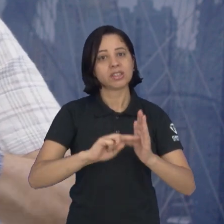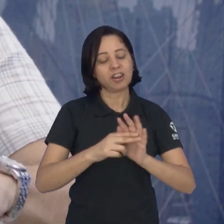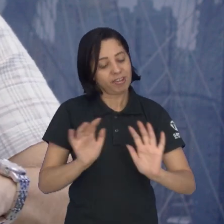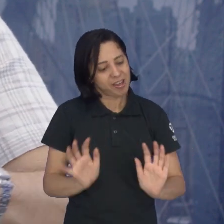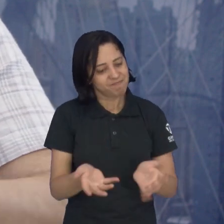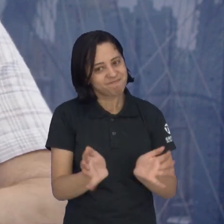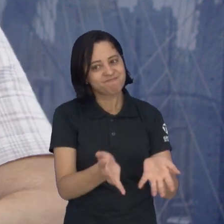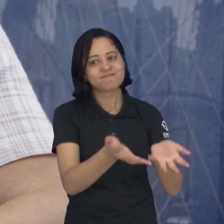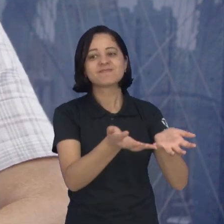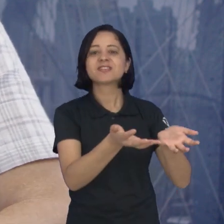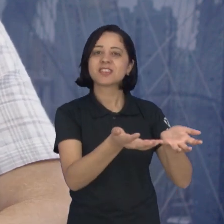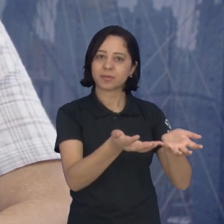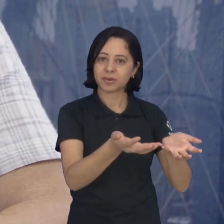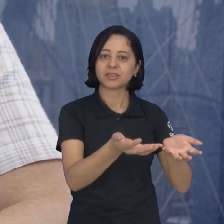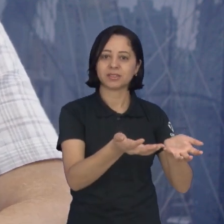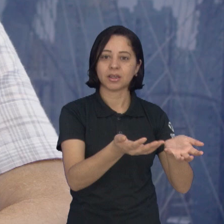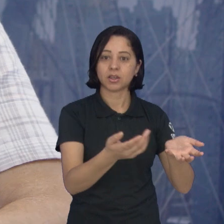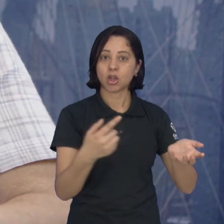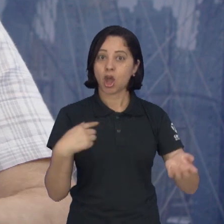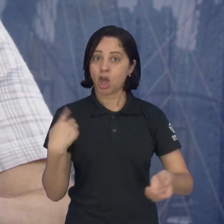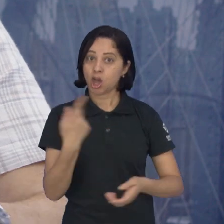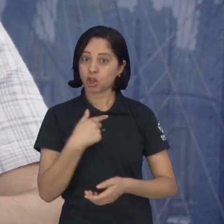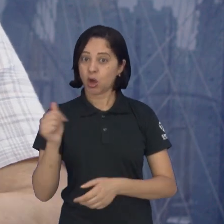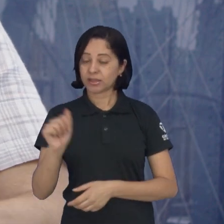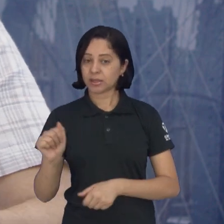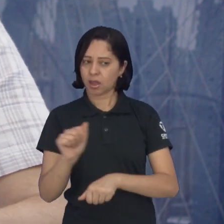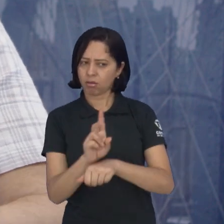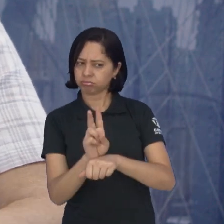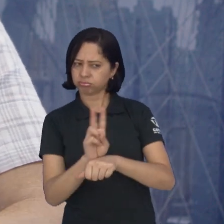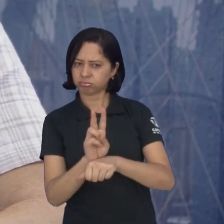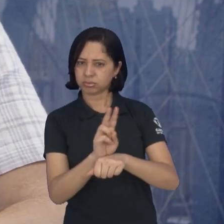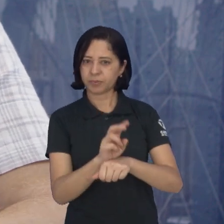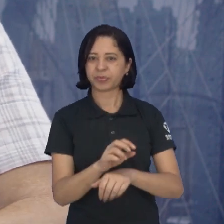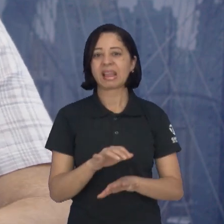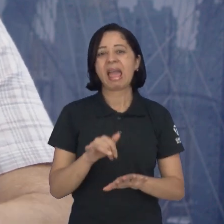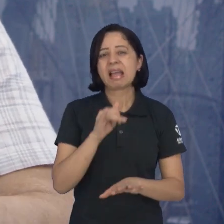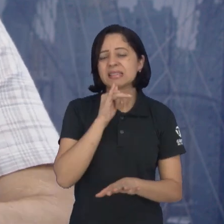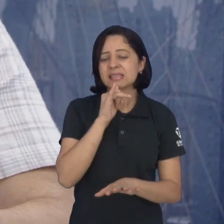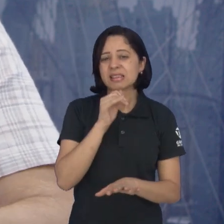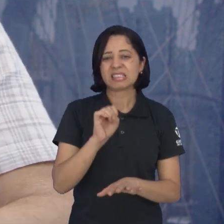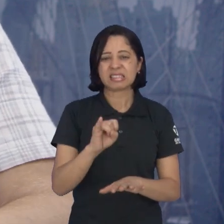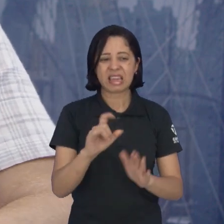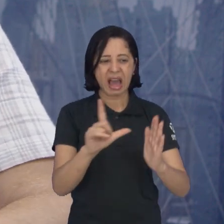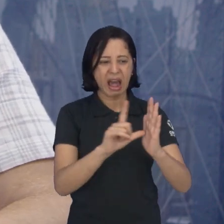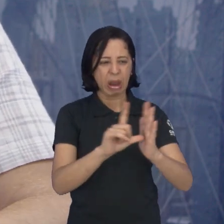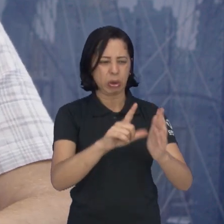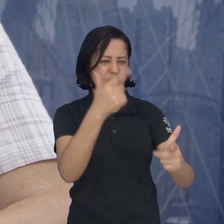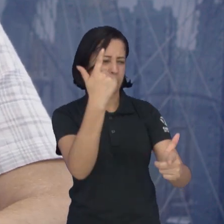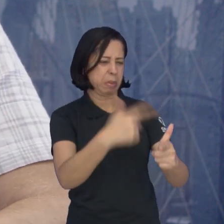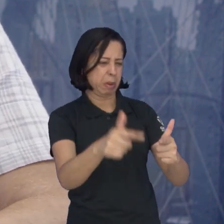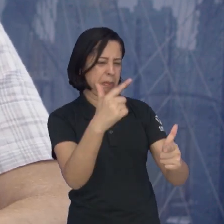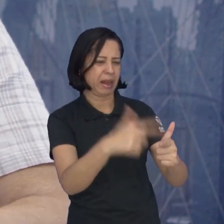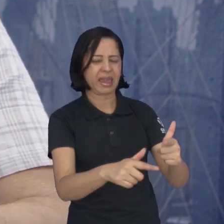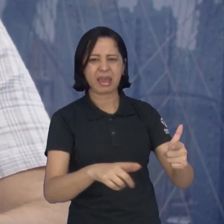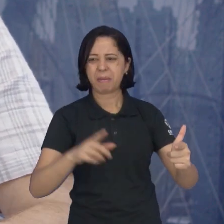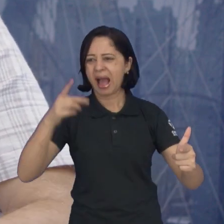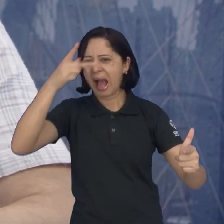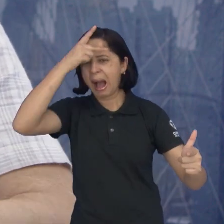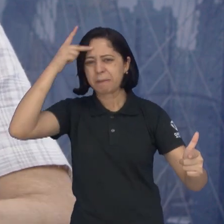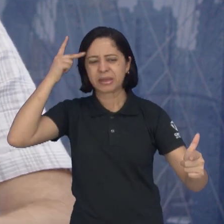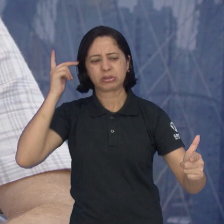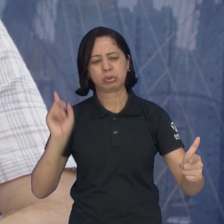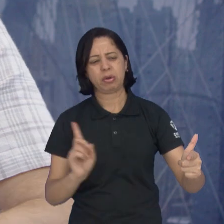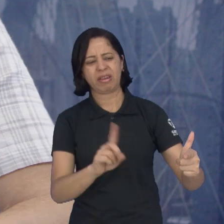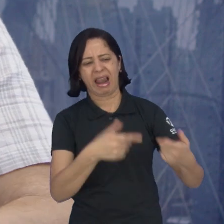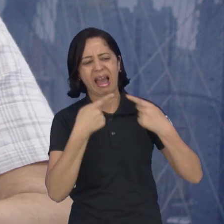gente monitora essas lojas com problema. Hoje, a loja que não realmente dá problema ou o proprietário que